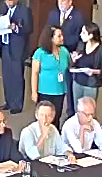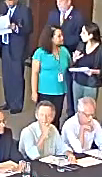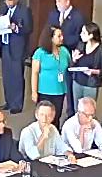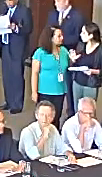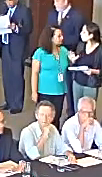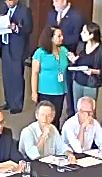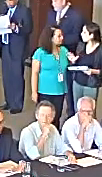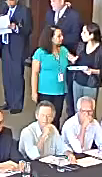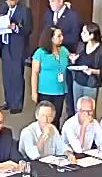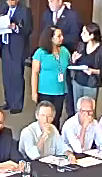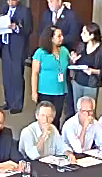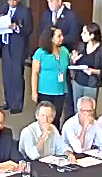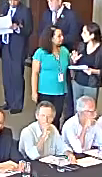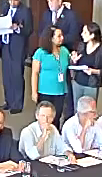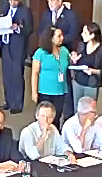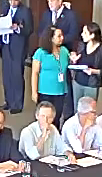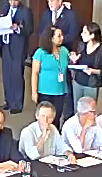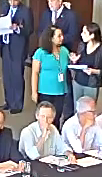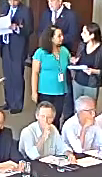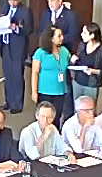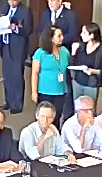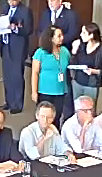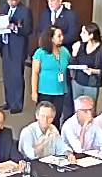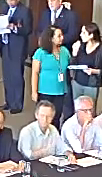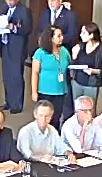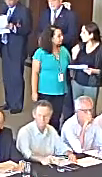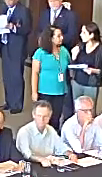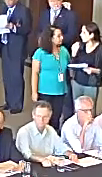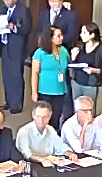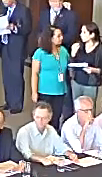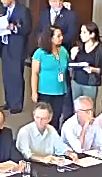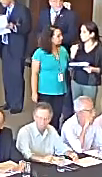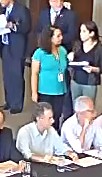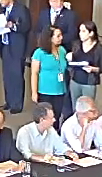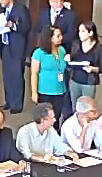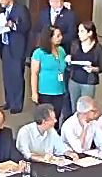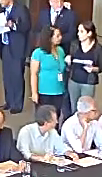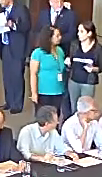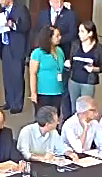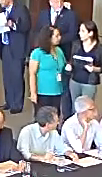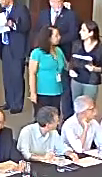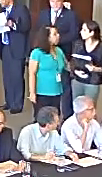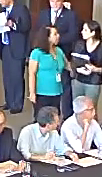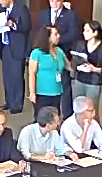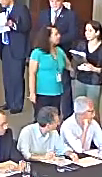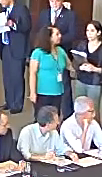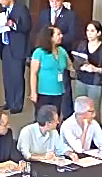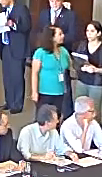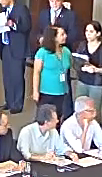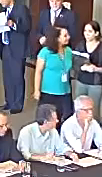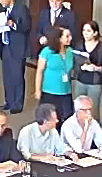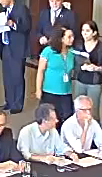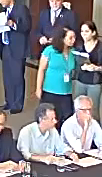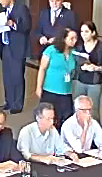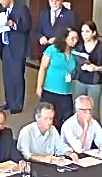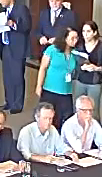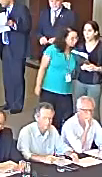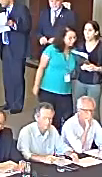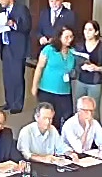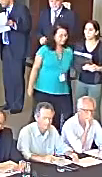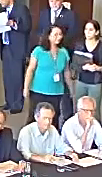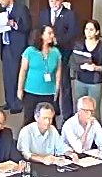ciência Franco groia o Franco está conosco a esquerda Aqui tá o